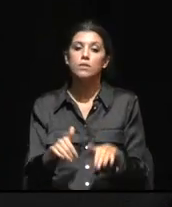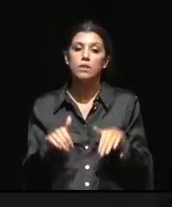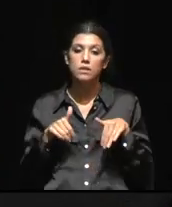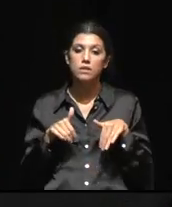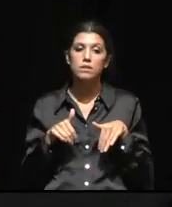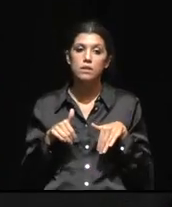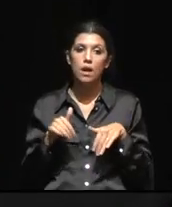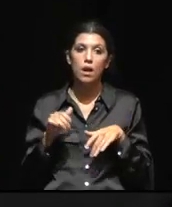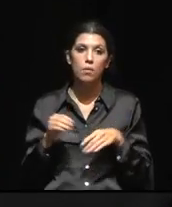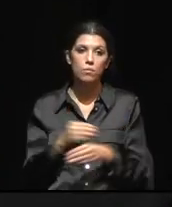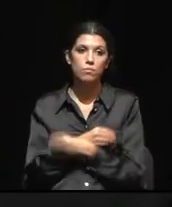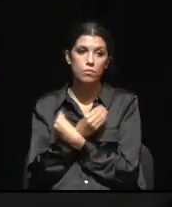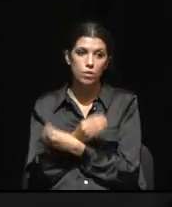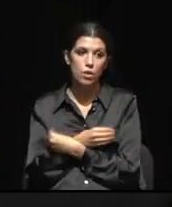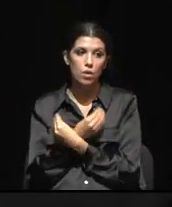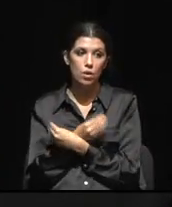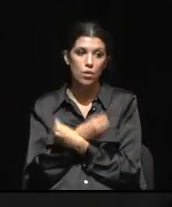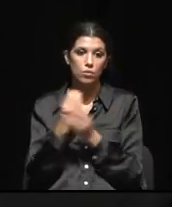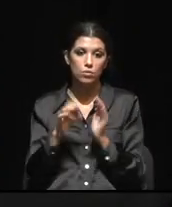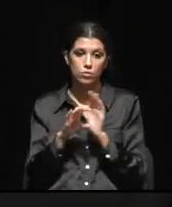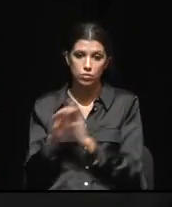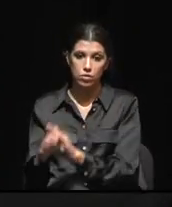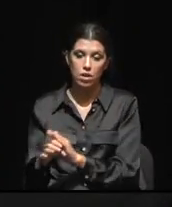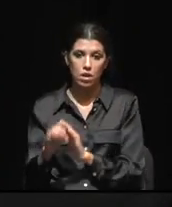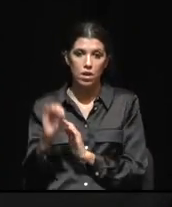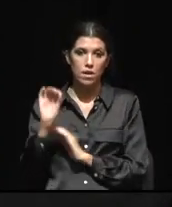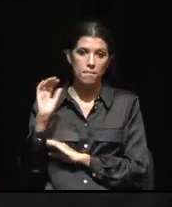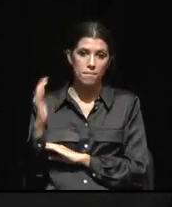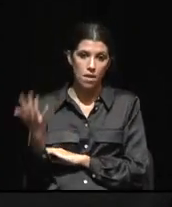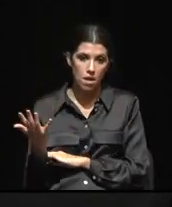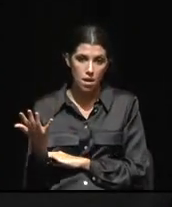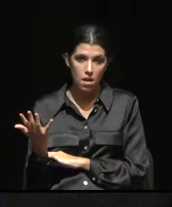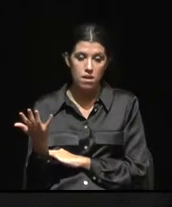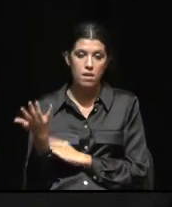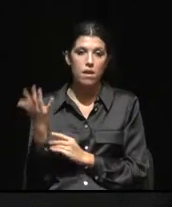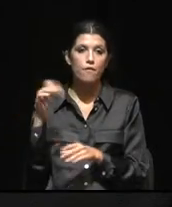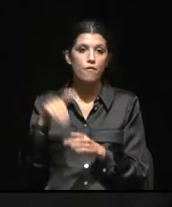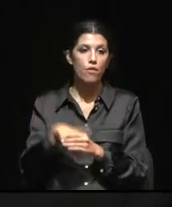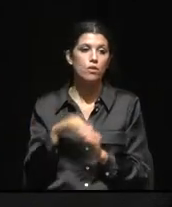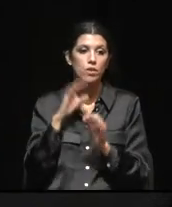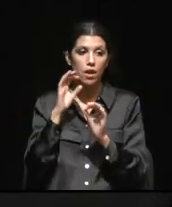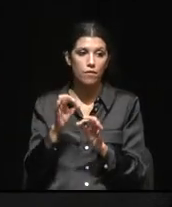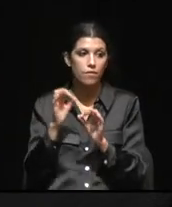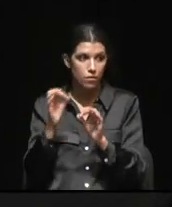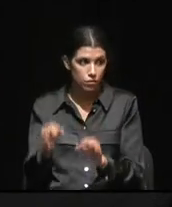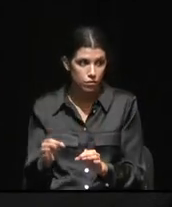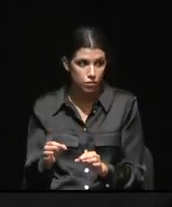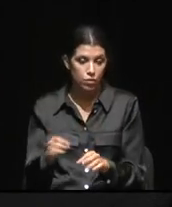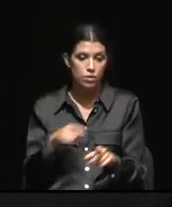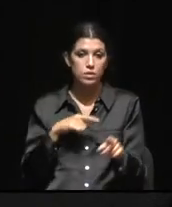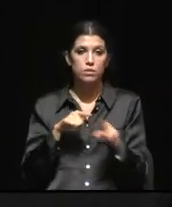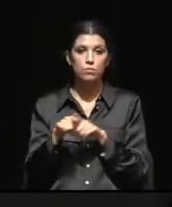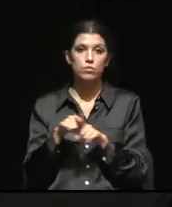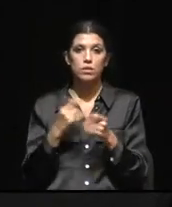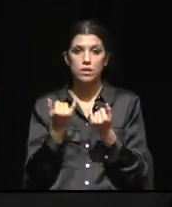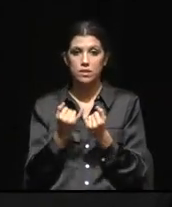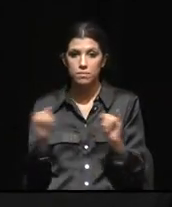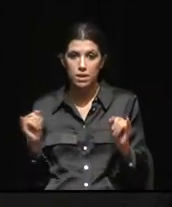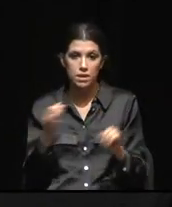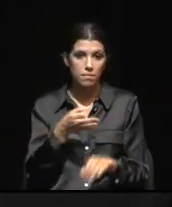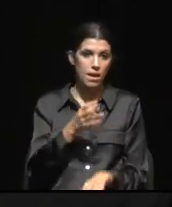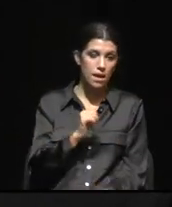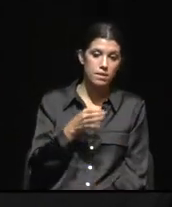abstém bloco e chega ipan quem vota a favor deputados não inscritos